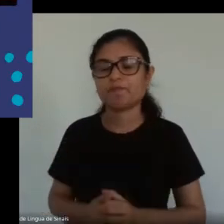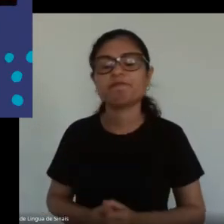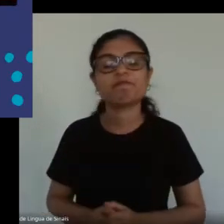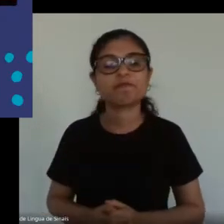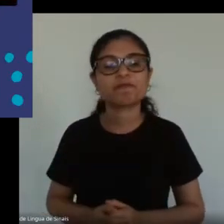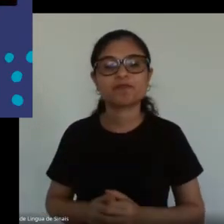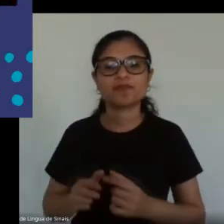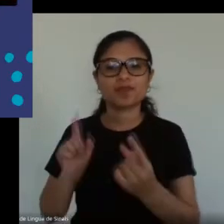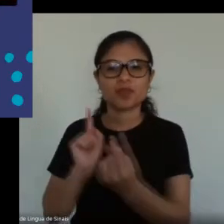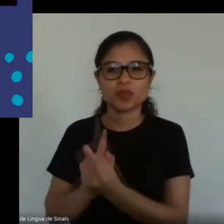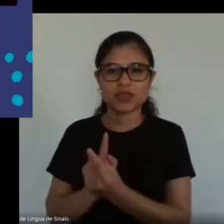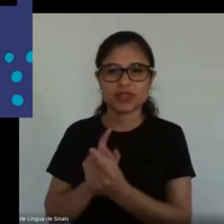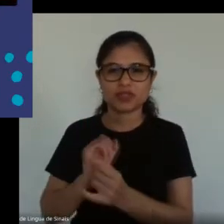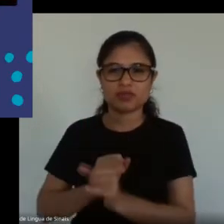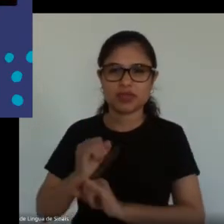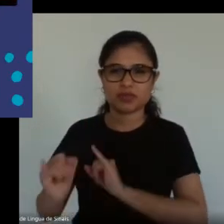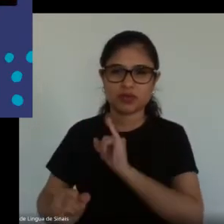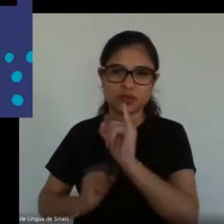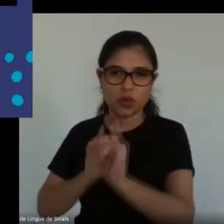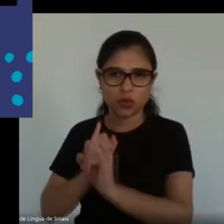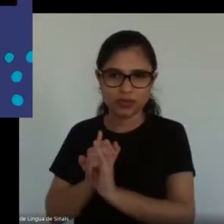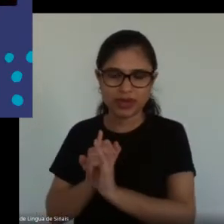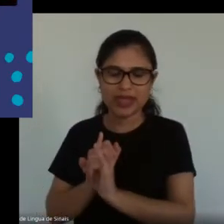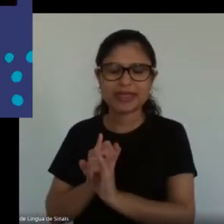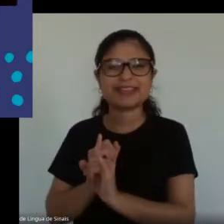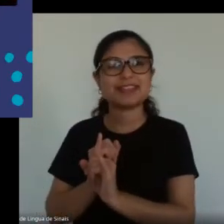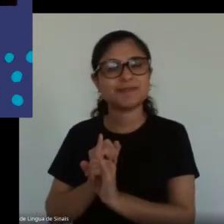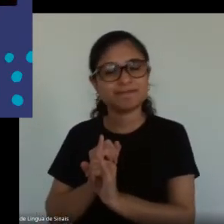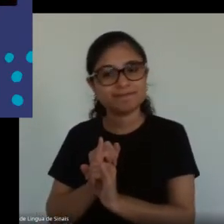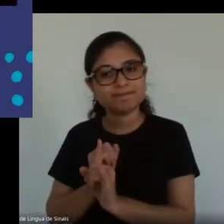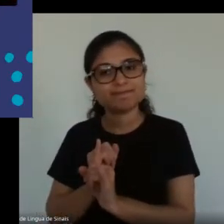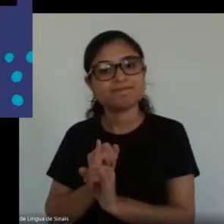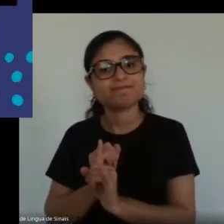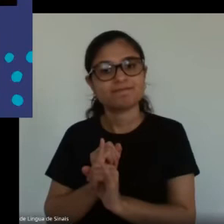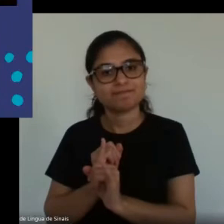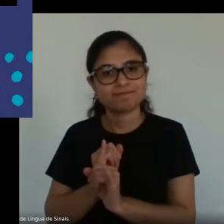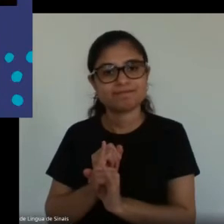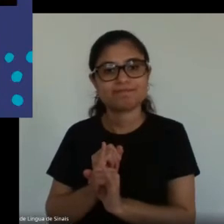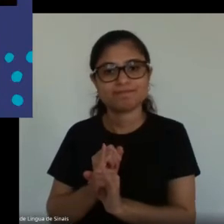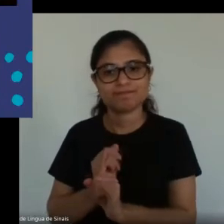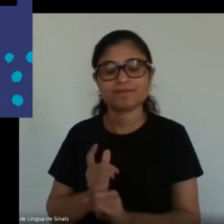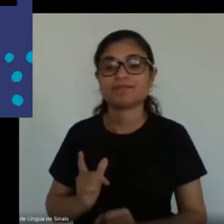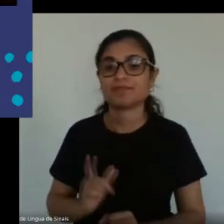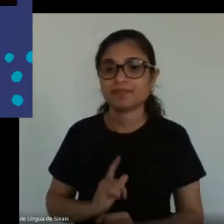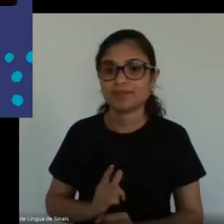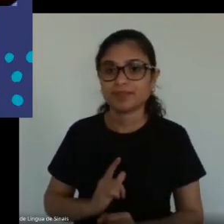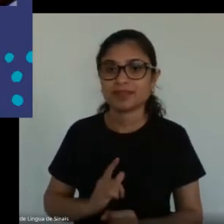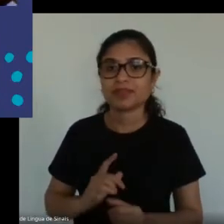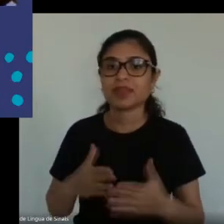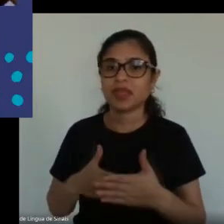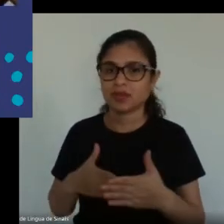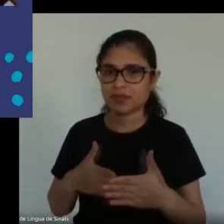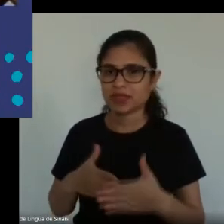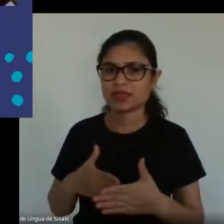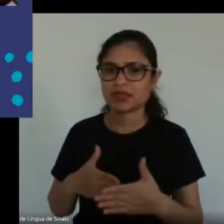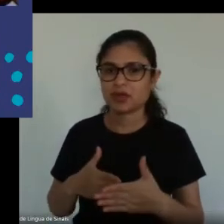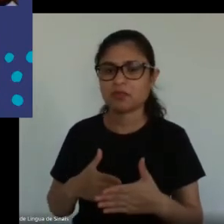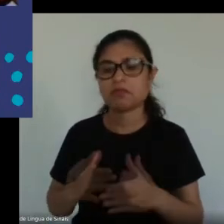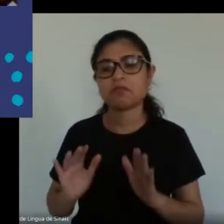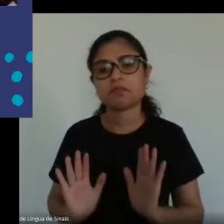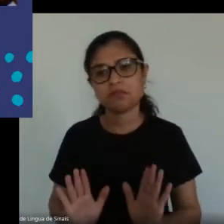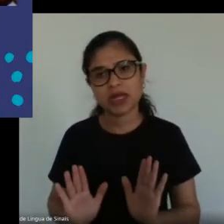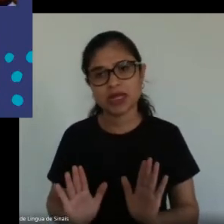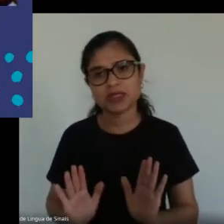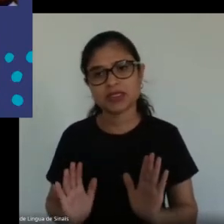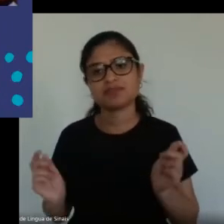online, Ana, eu acho que tem limitações, mas eu penso que ele